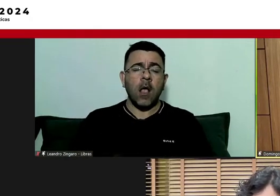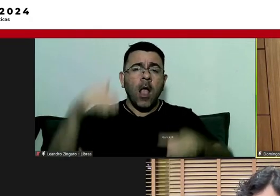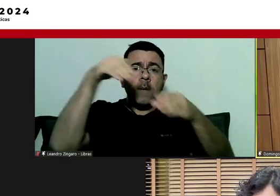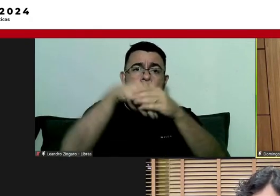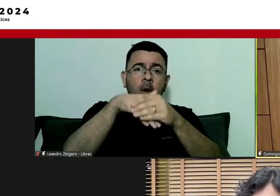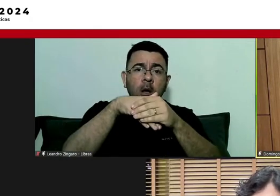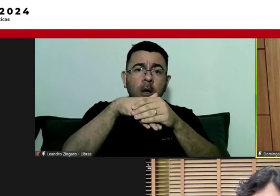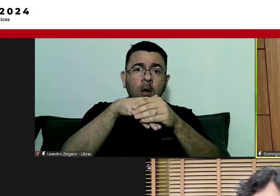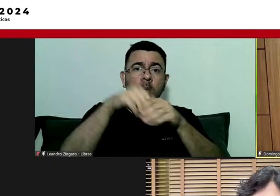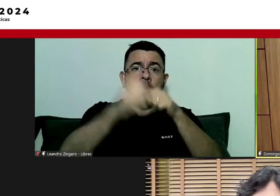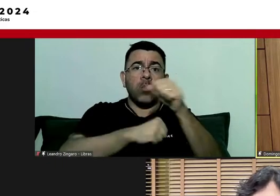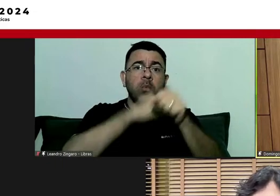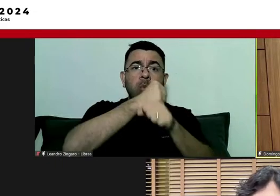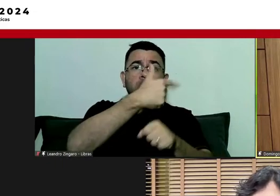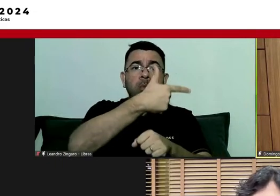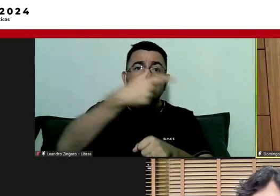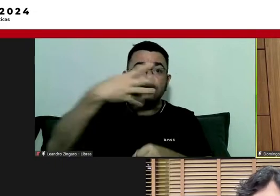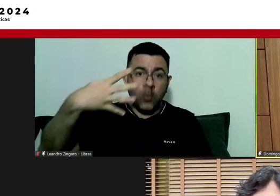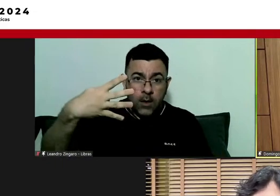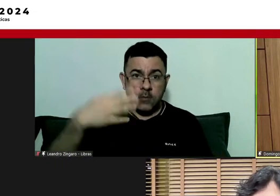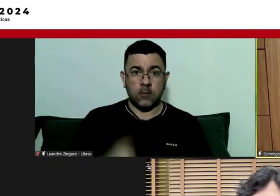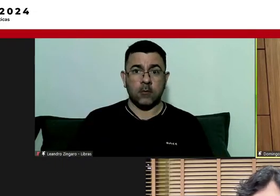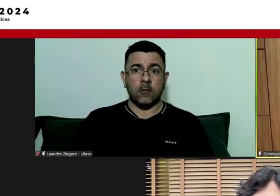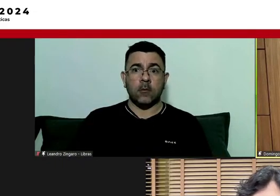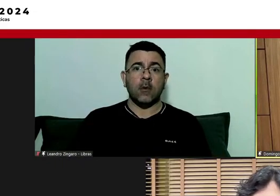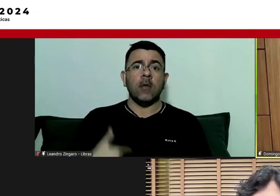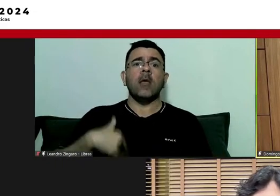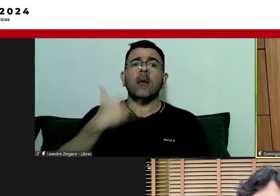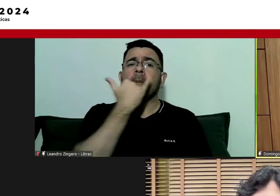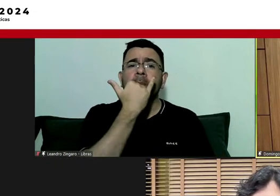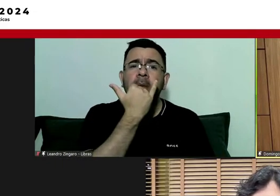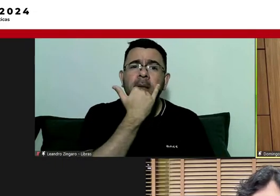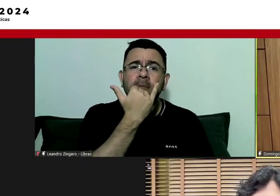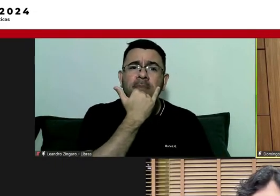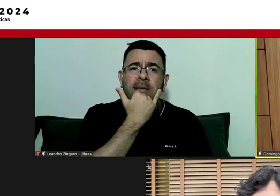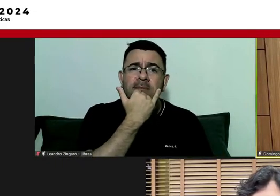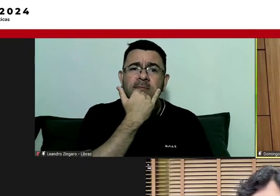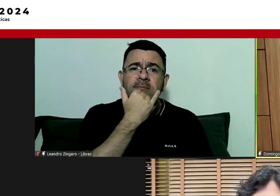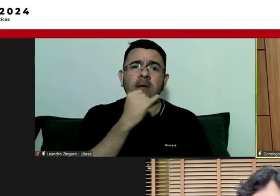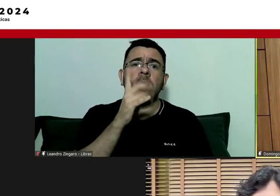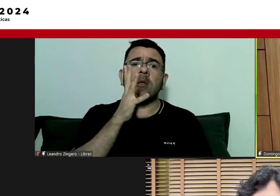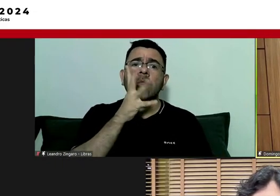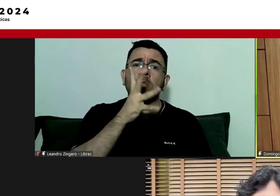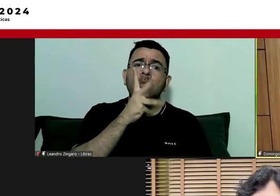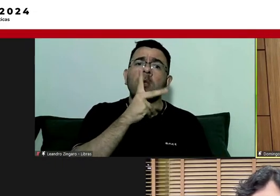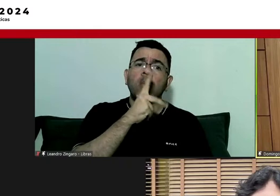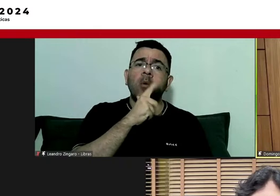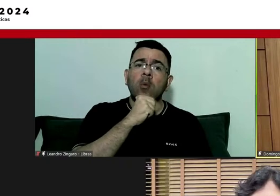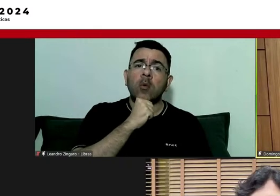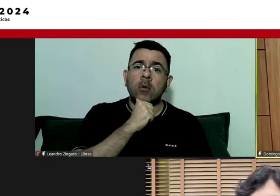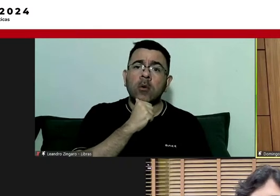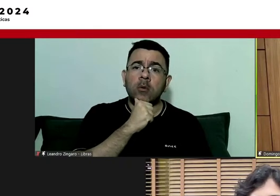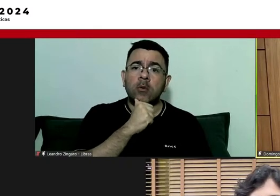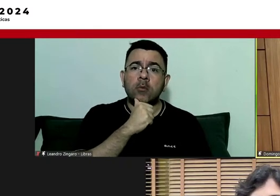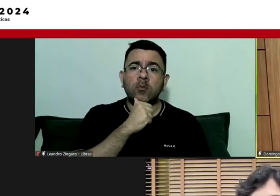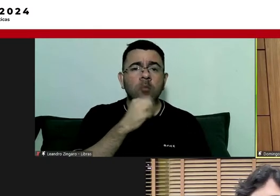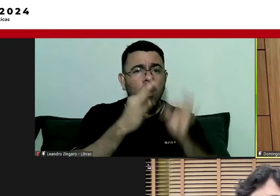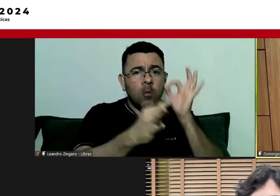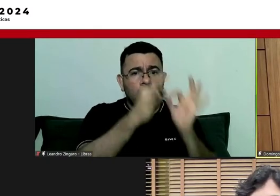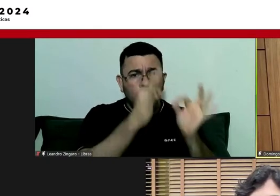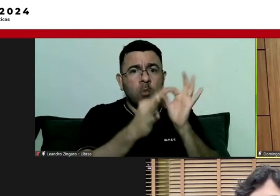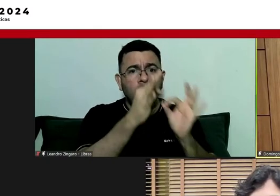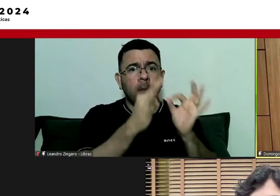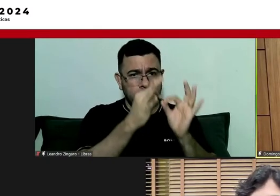2024 eh peço desculpas inicialmente pelo pequeno atraso como sempre alguns problemas técnicos